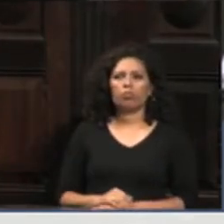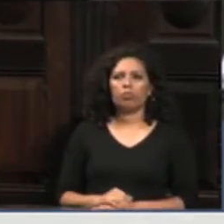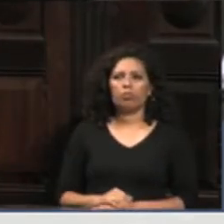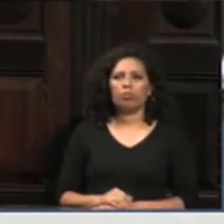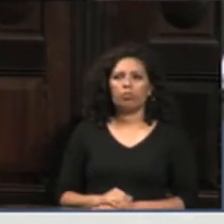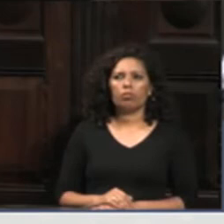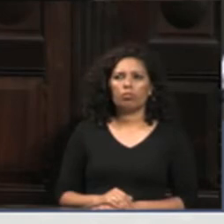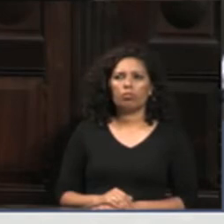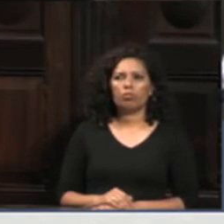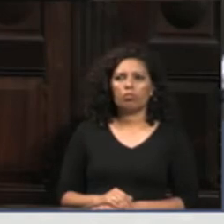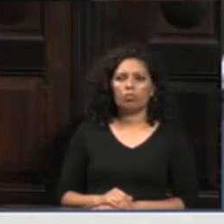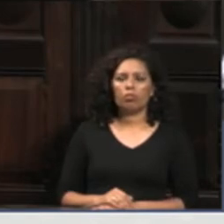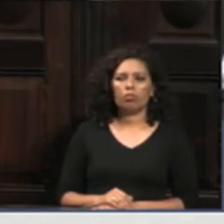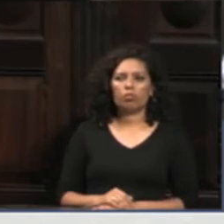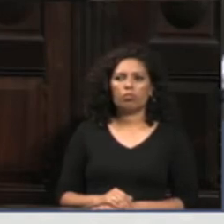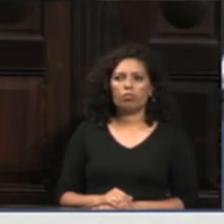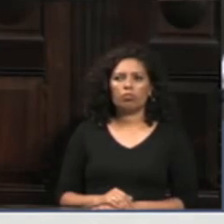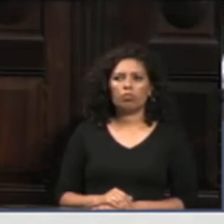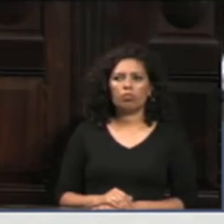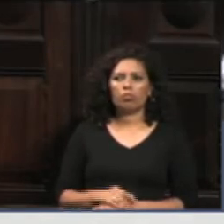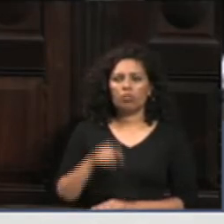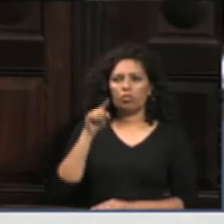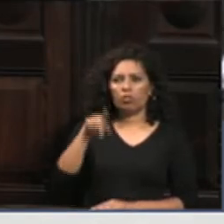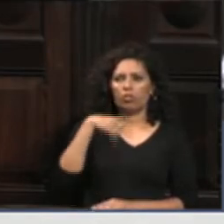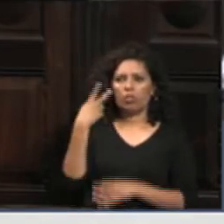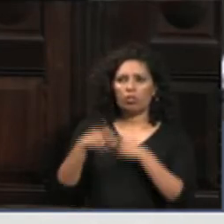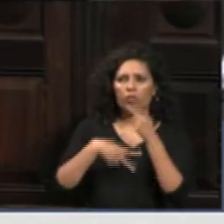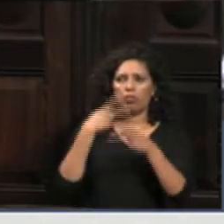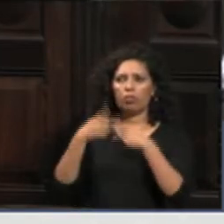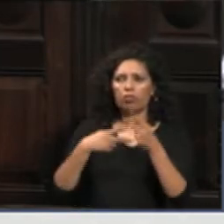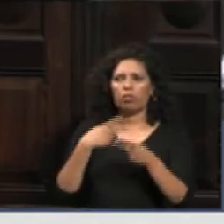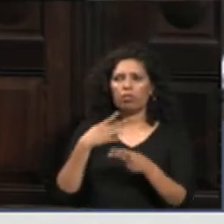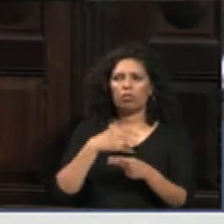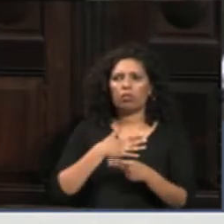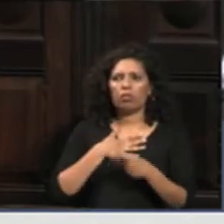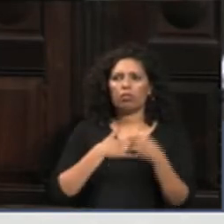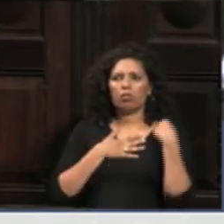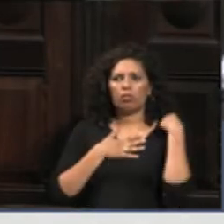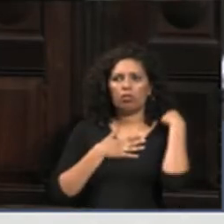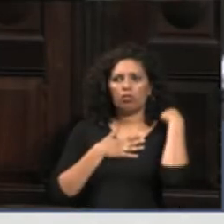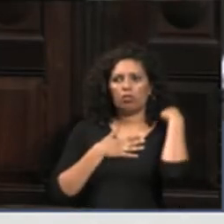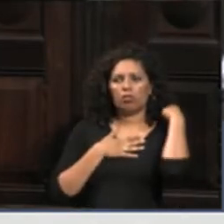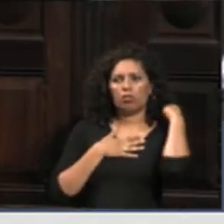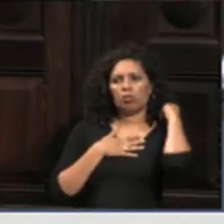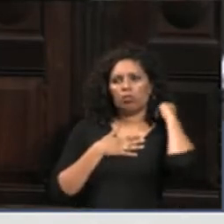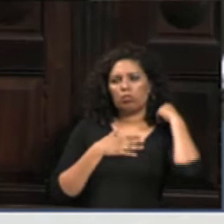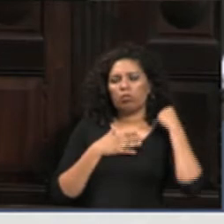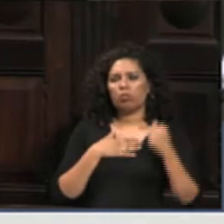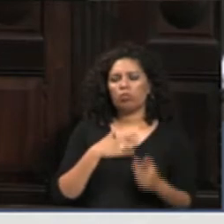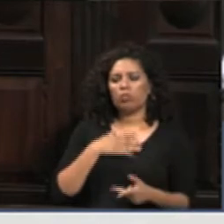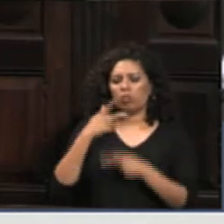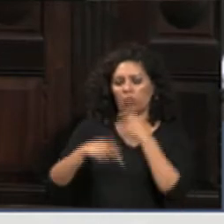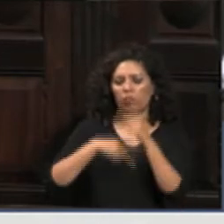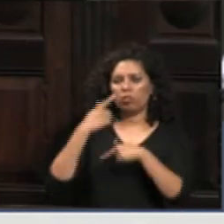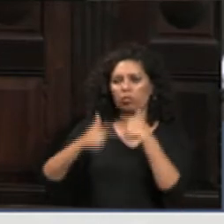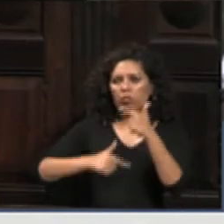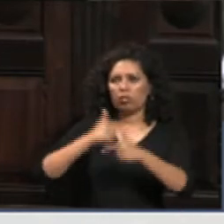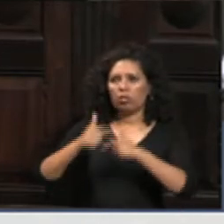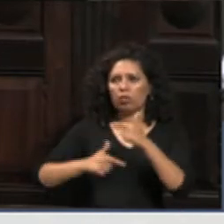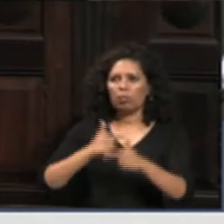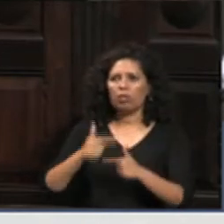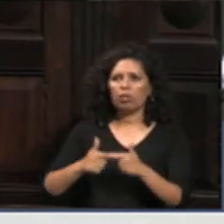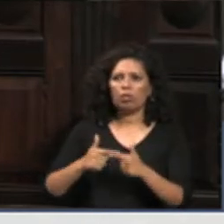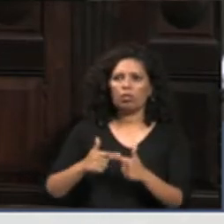na parte que Vossa Excelência se referiu ao exercício do meu mandato, mas eu quero dizer